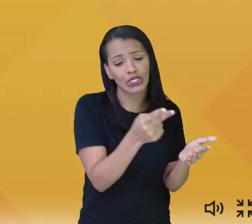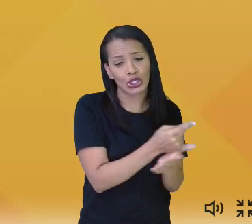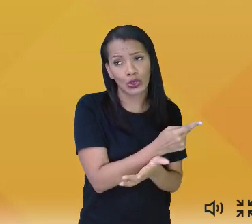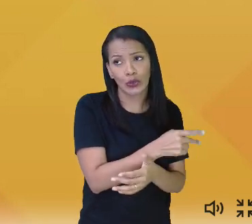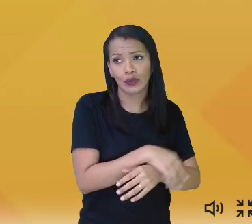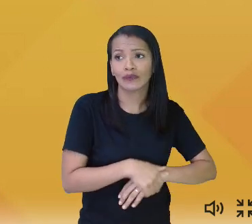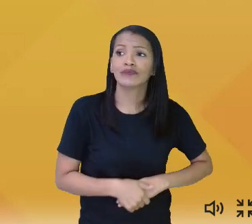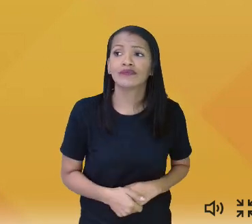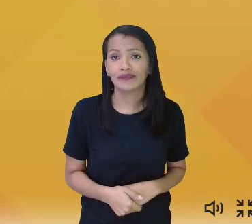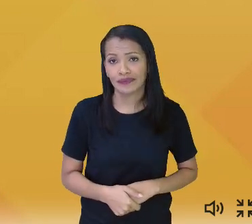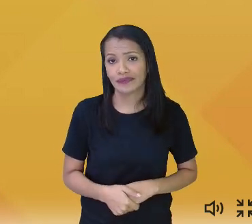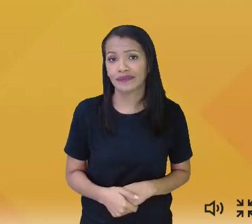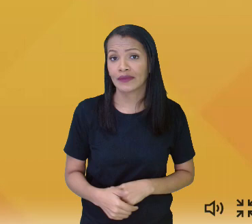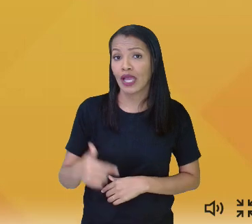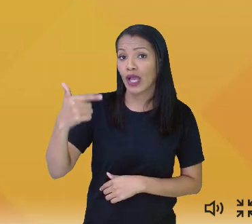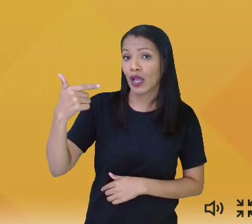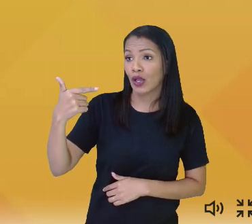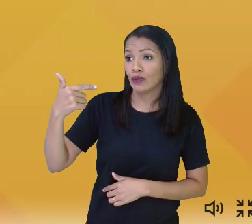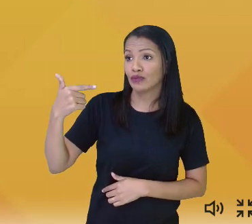As duas de baixo.